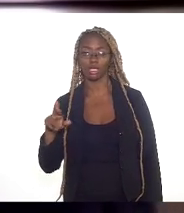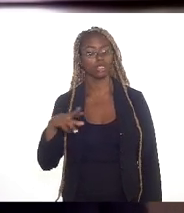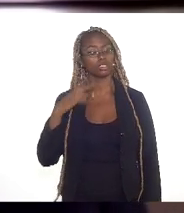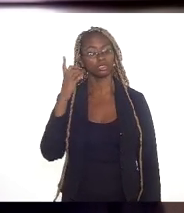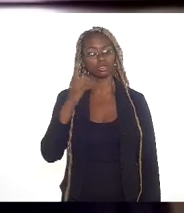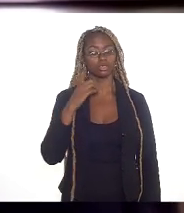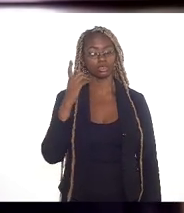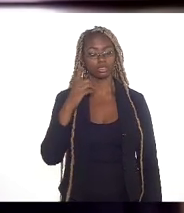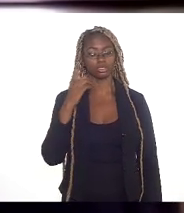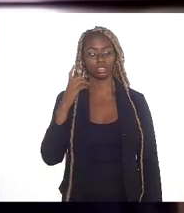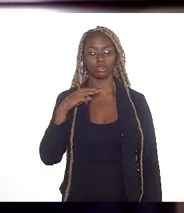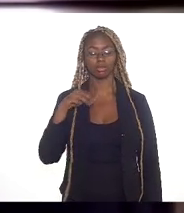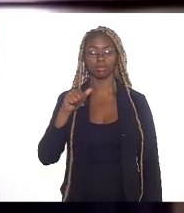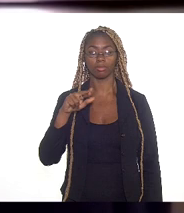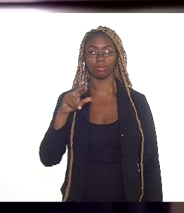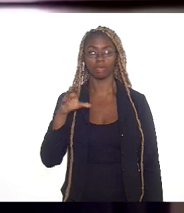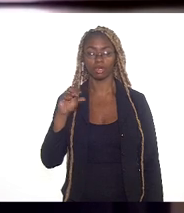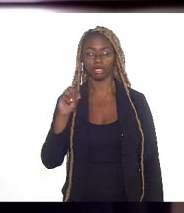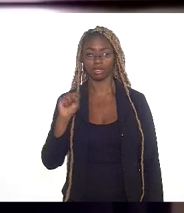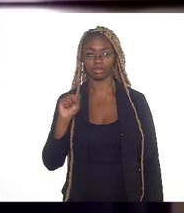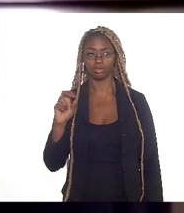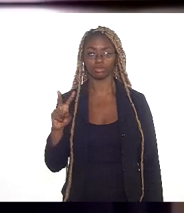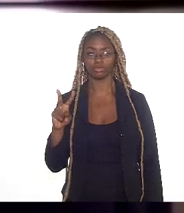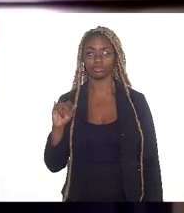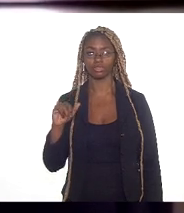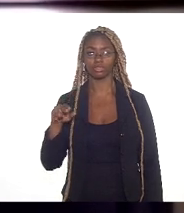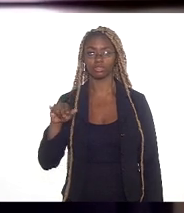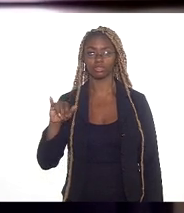Deputado Marcos Vinícius.